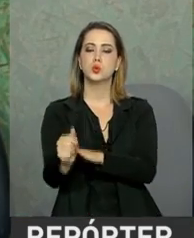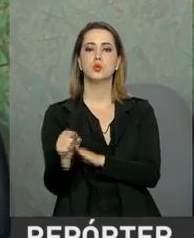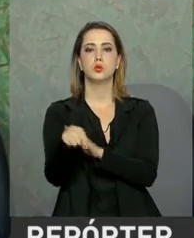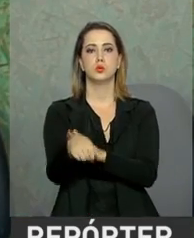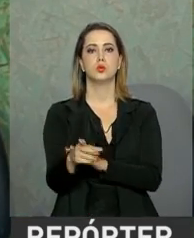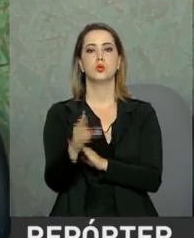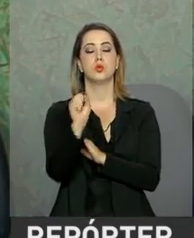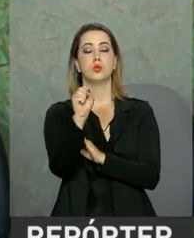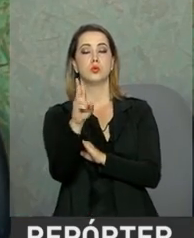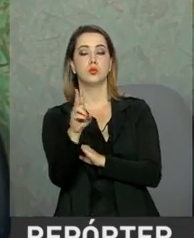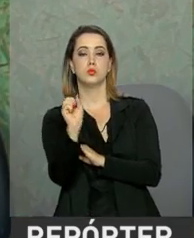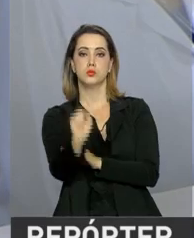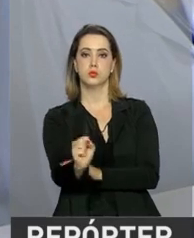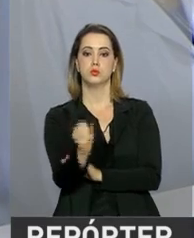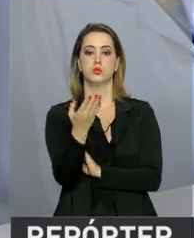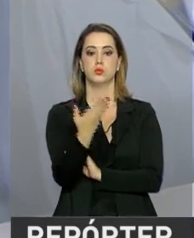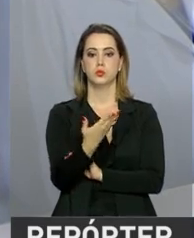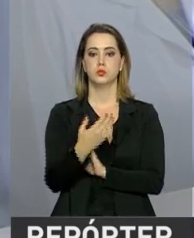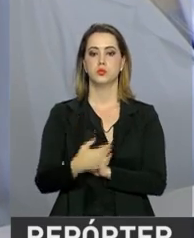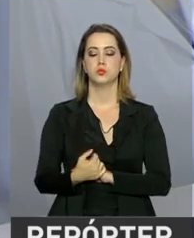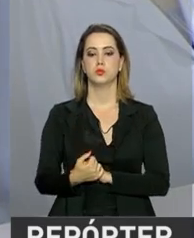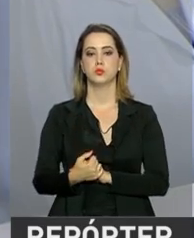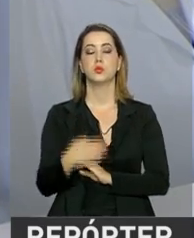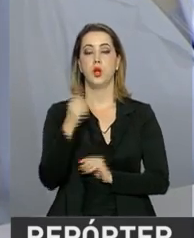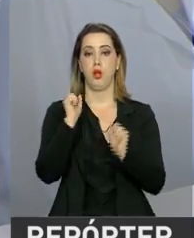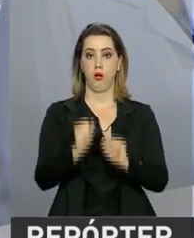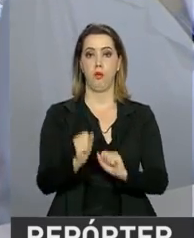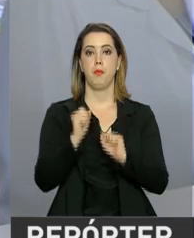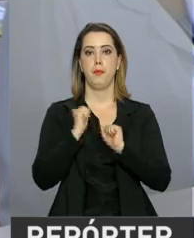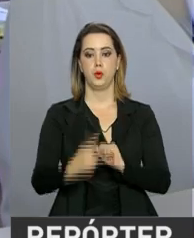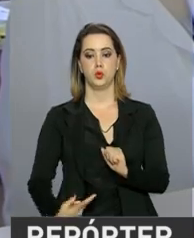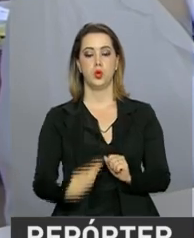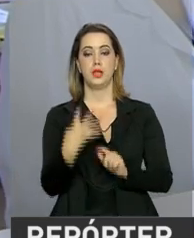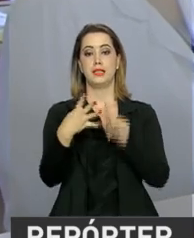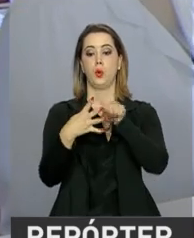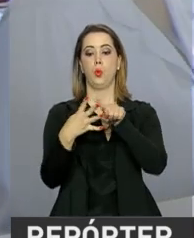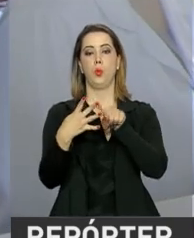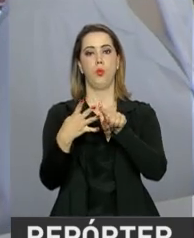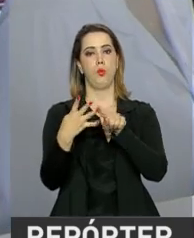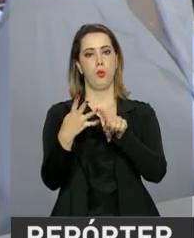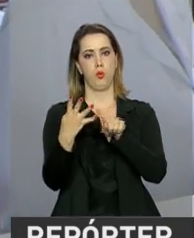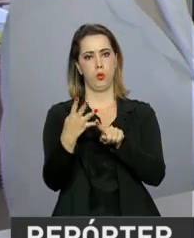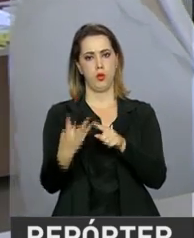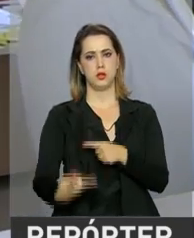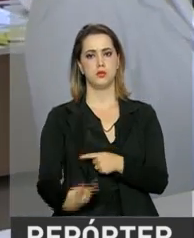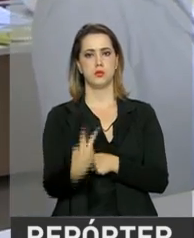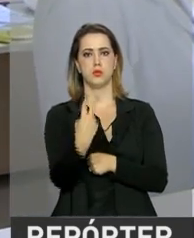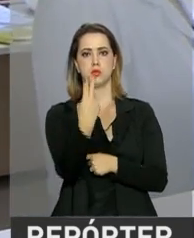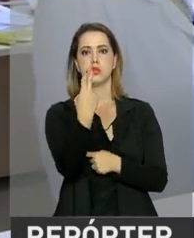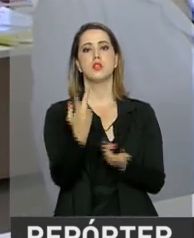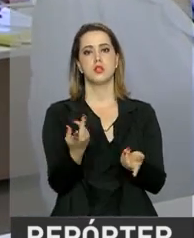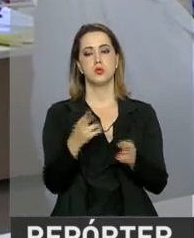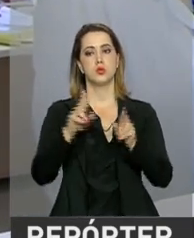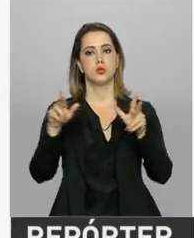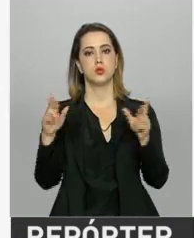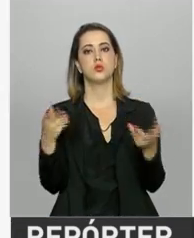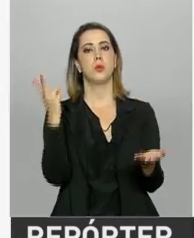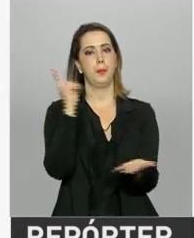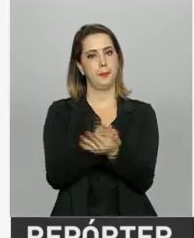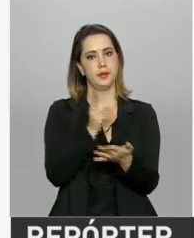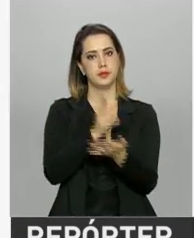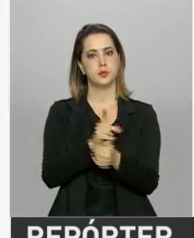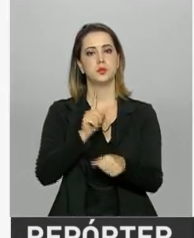no Sistema Único de Saúde. O método permite realizar até 4 tipos de procedimentos cirúrgicos ao mesmo tempo: